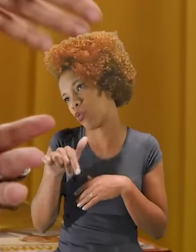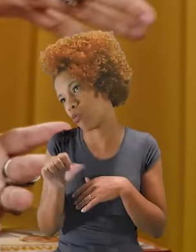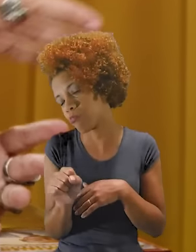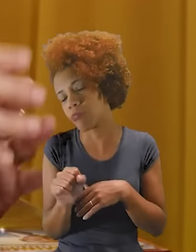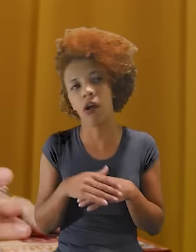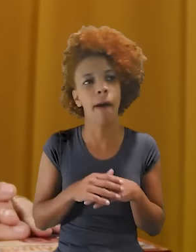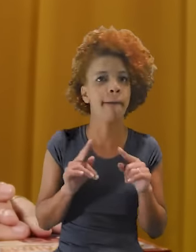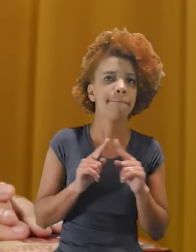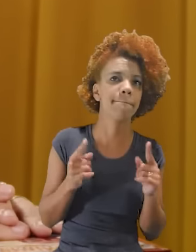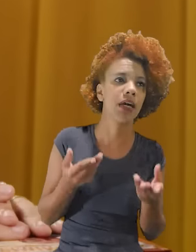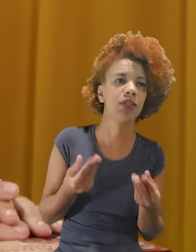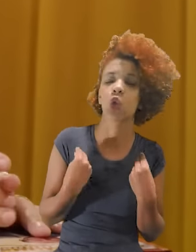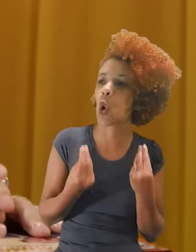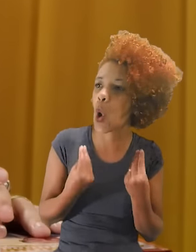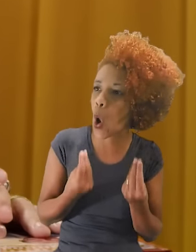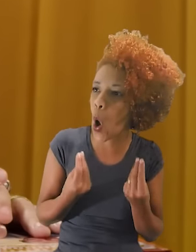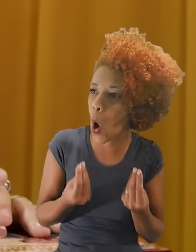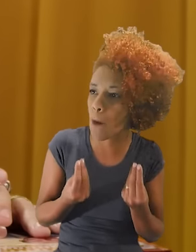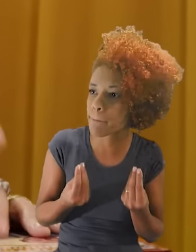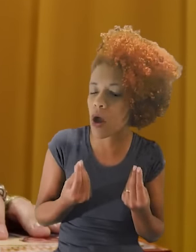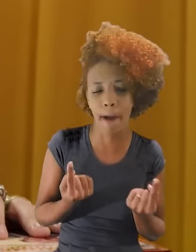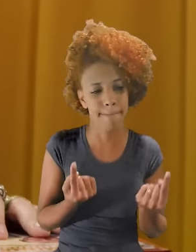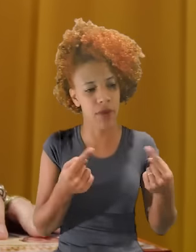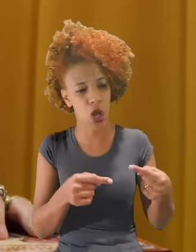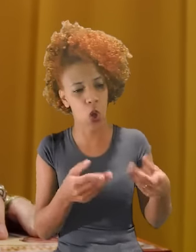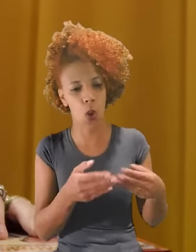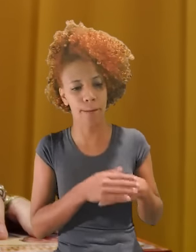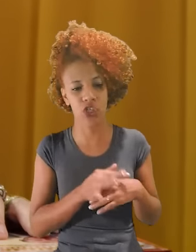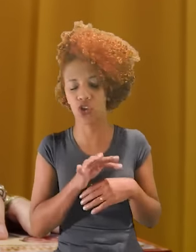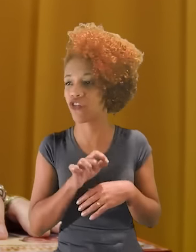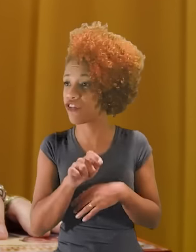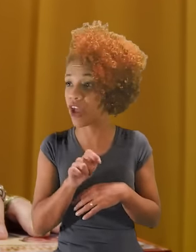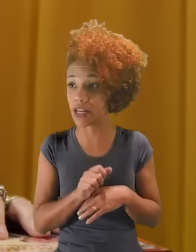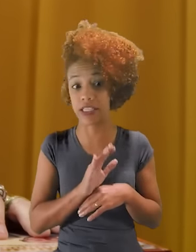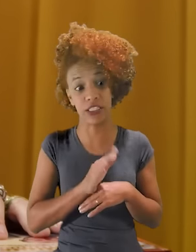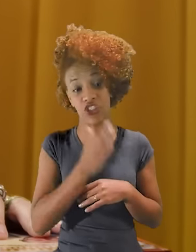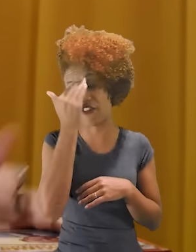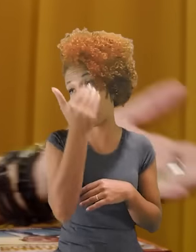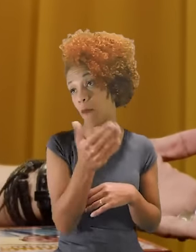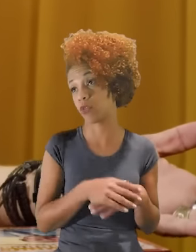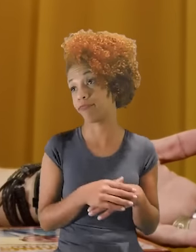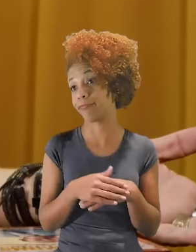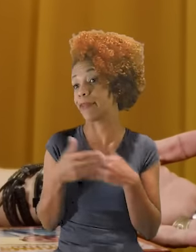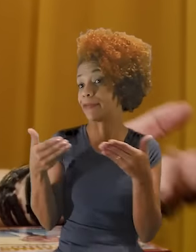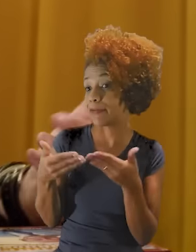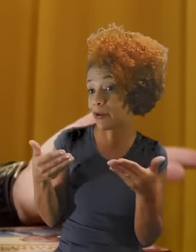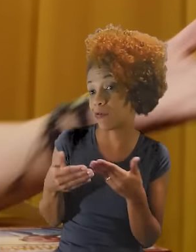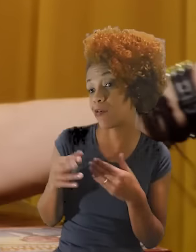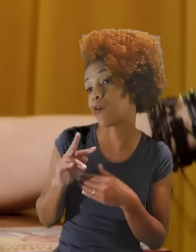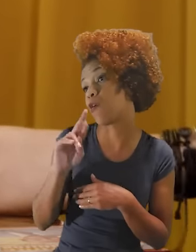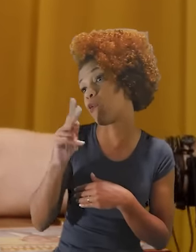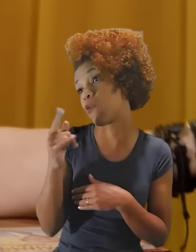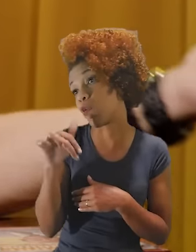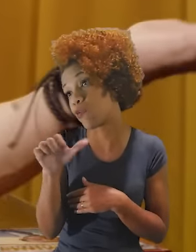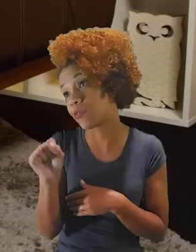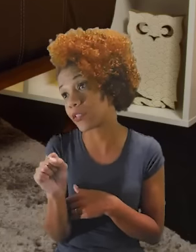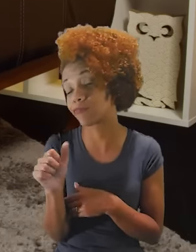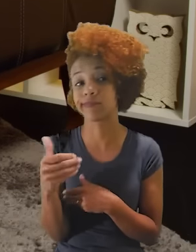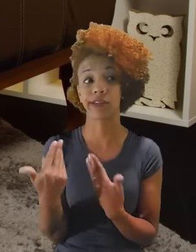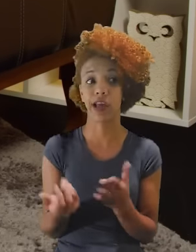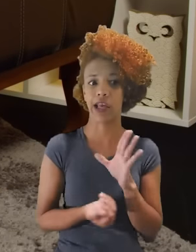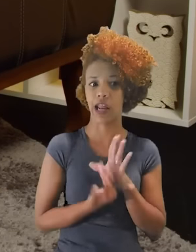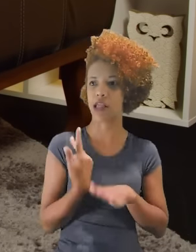rat, né? Sim. Mouse é o camundongo. Como é que a gente coloca ele pra competir com o Félix, que já tá bombado, e agora com o Oswald, que, pô, tá com a Universal. Que é a própria criação